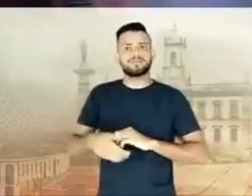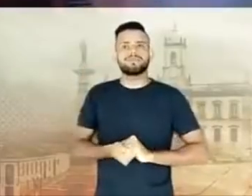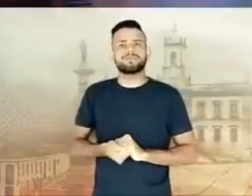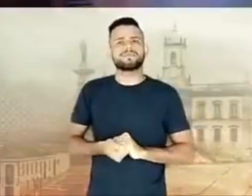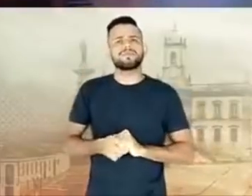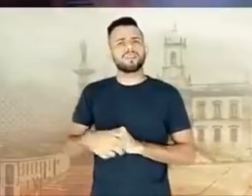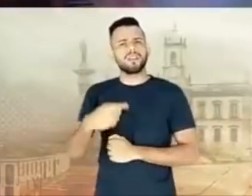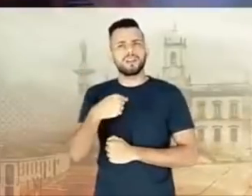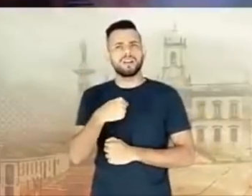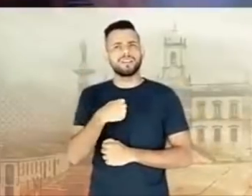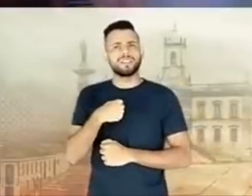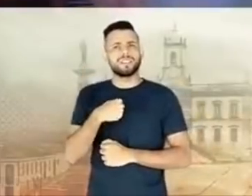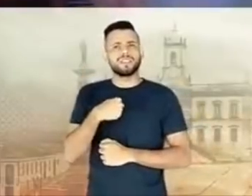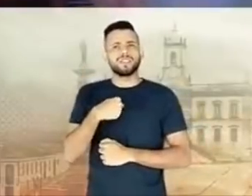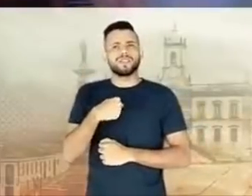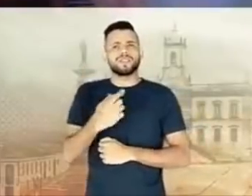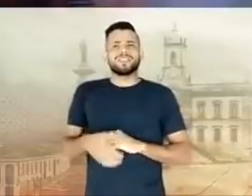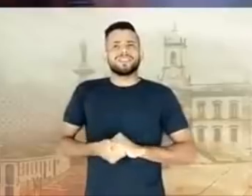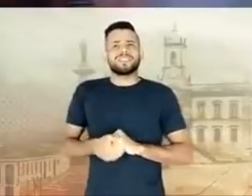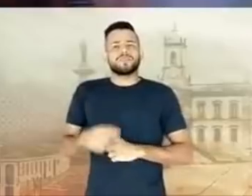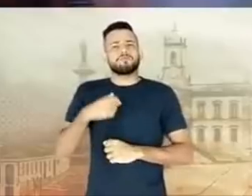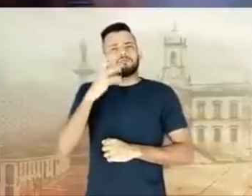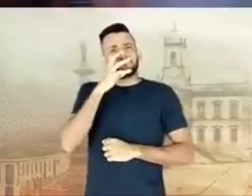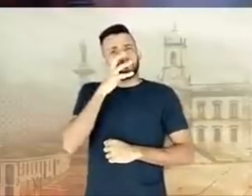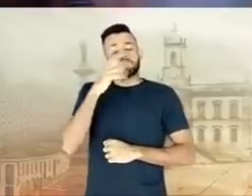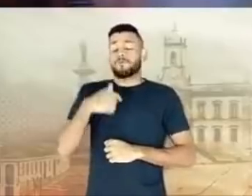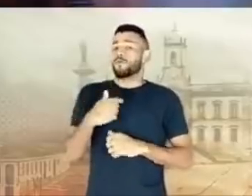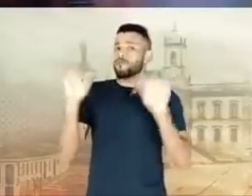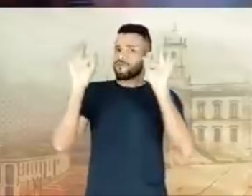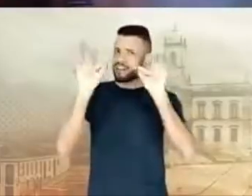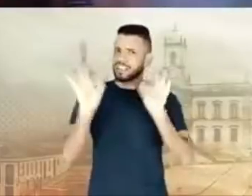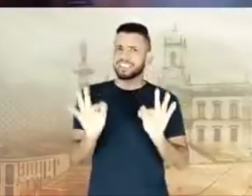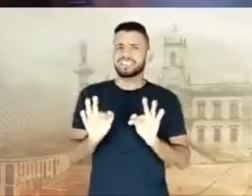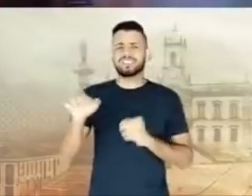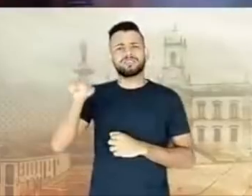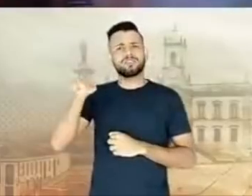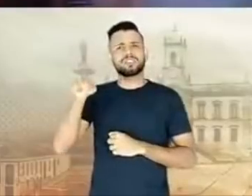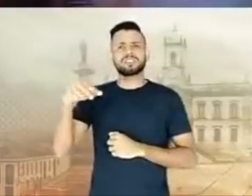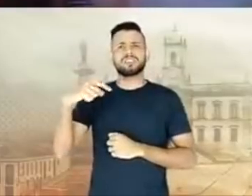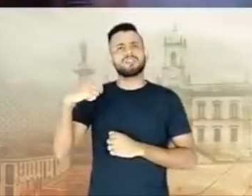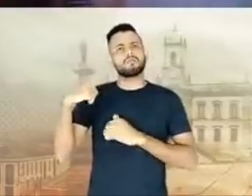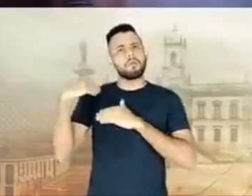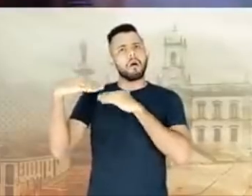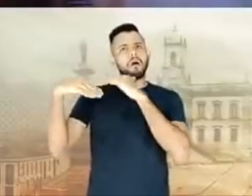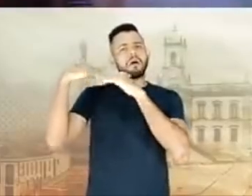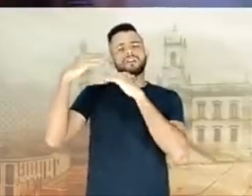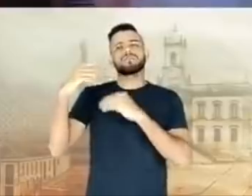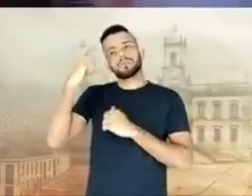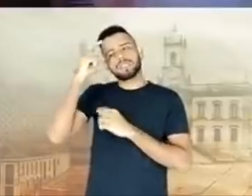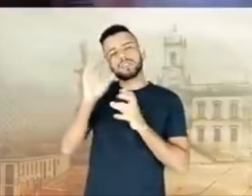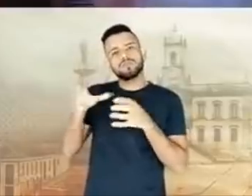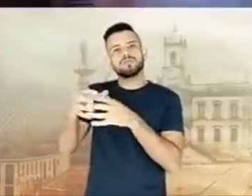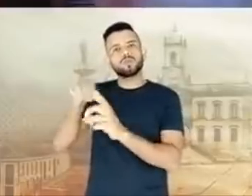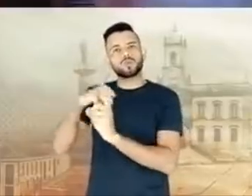estou ficando praderosamente feliz com essa evolução para o socialismo. Ainda que ontem eu assisti um filme da